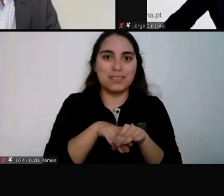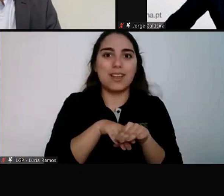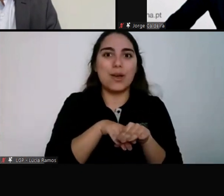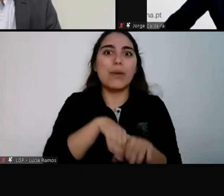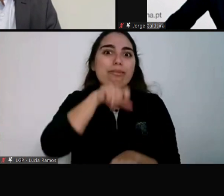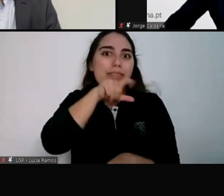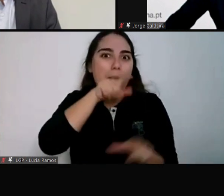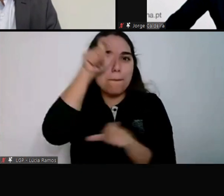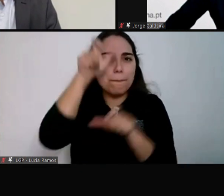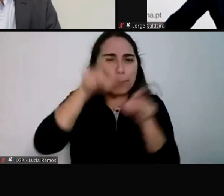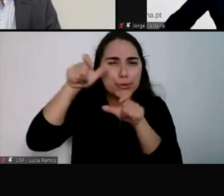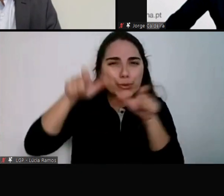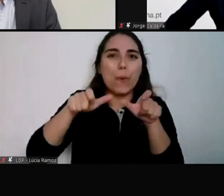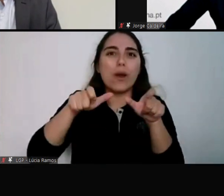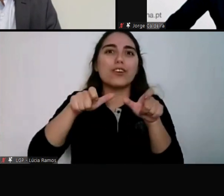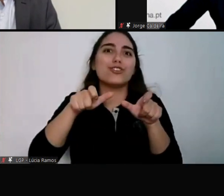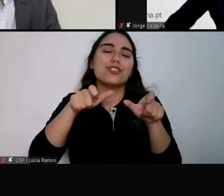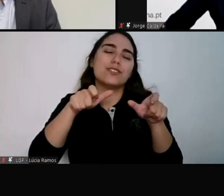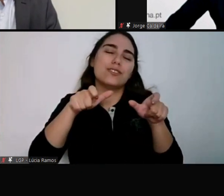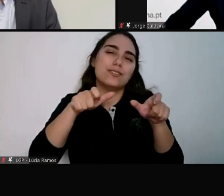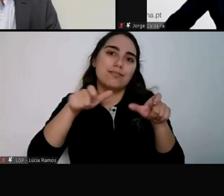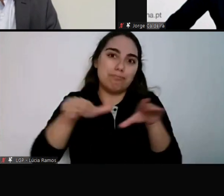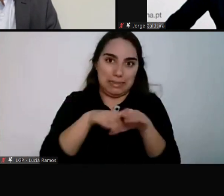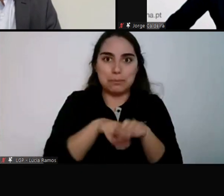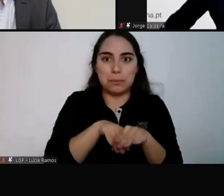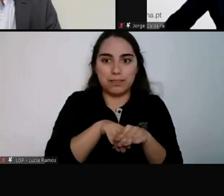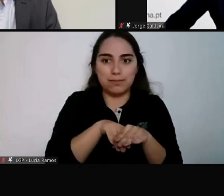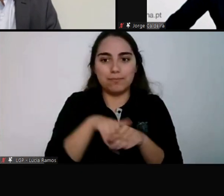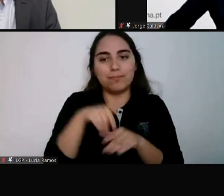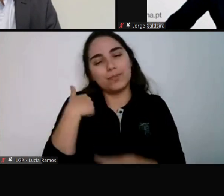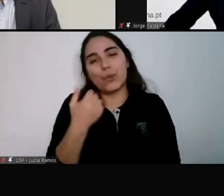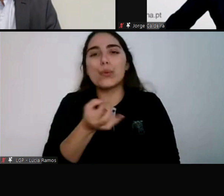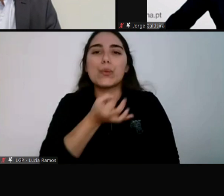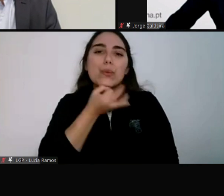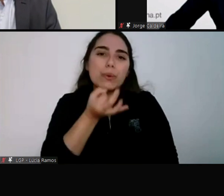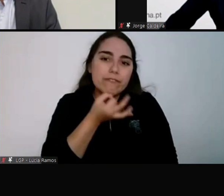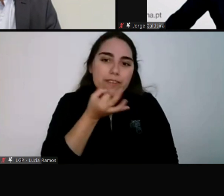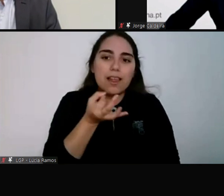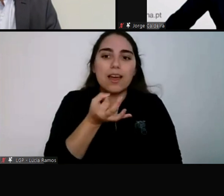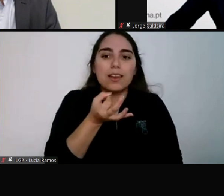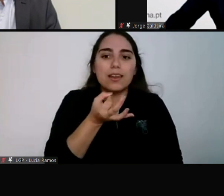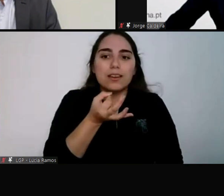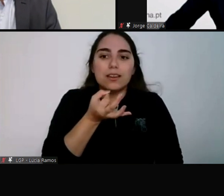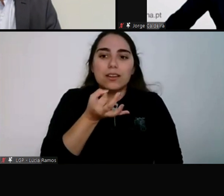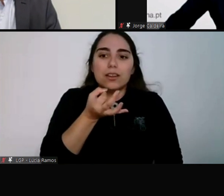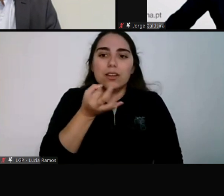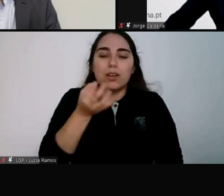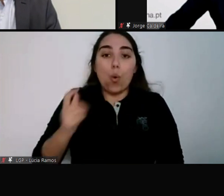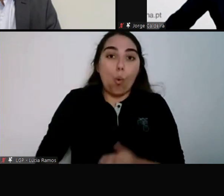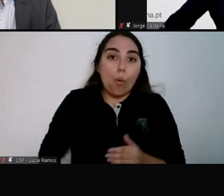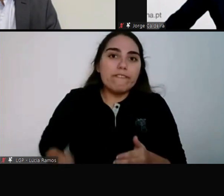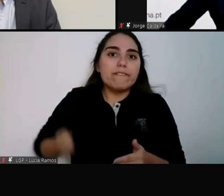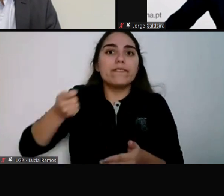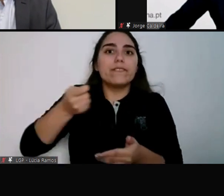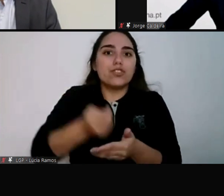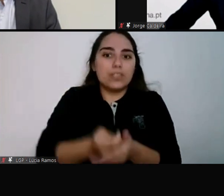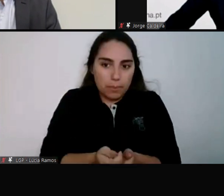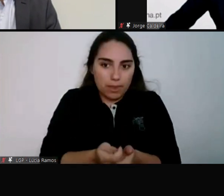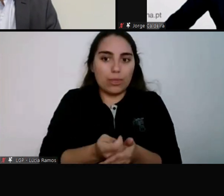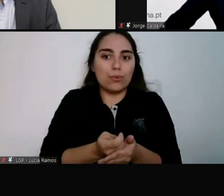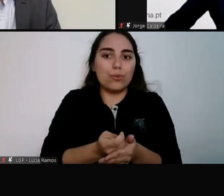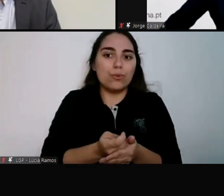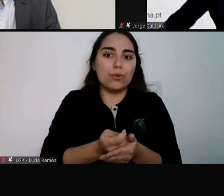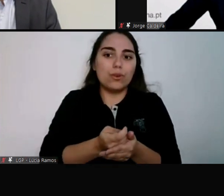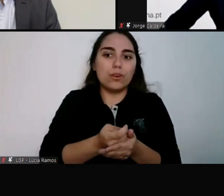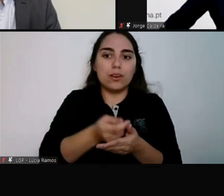tempo. Pronto. Apesar de eu estar aqui a falar mais dos MOOC, posso dizer que o investimento paralelo na formação